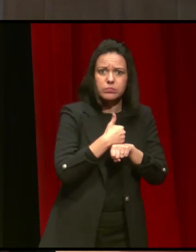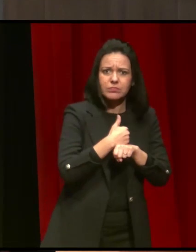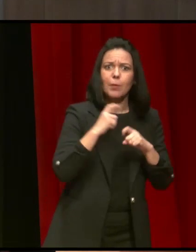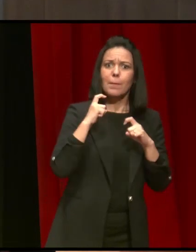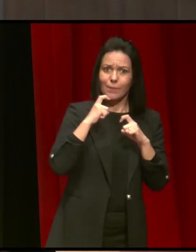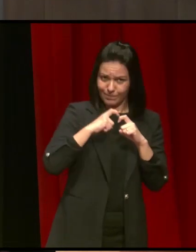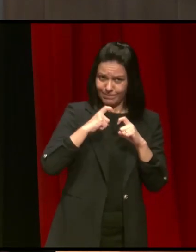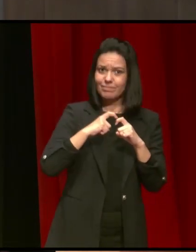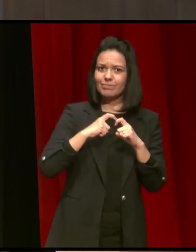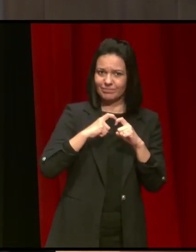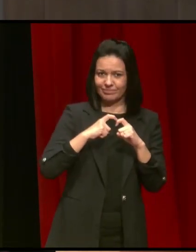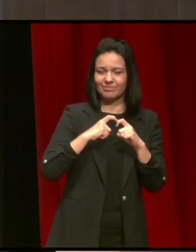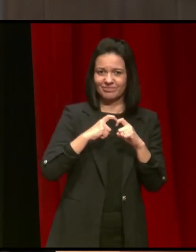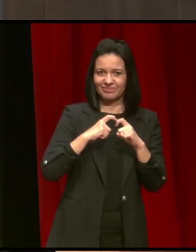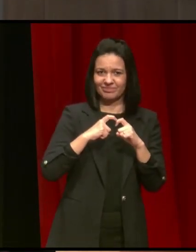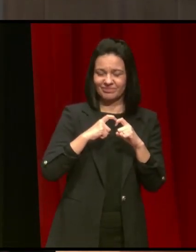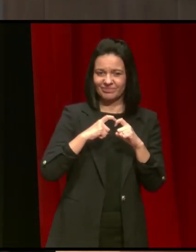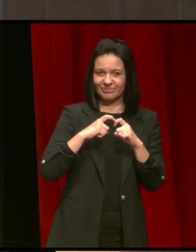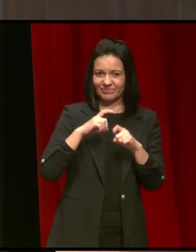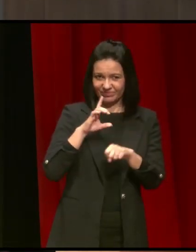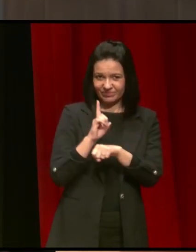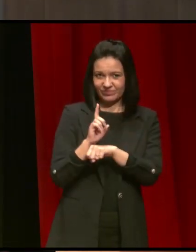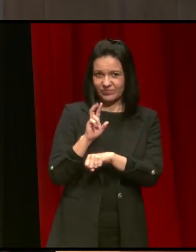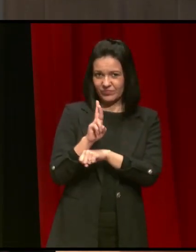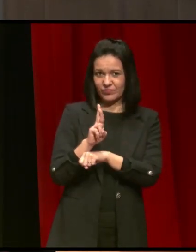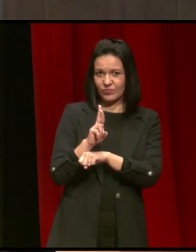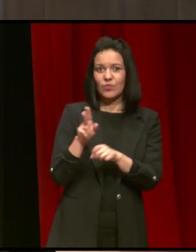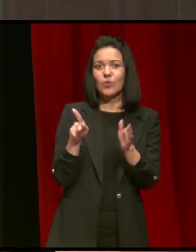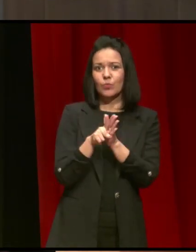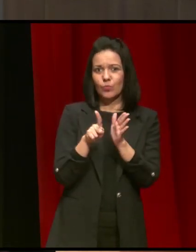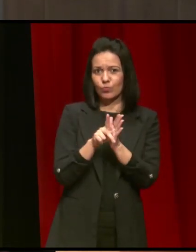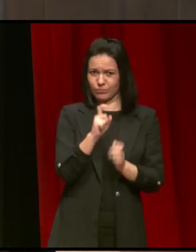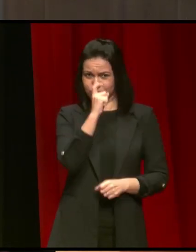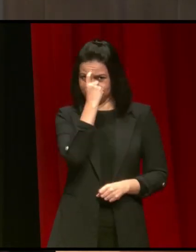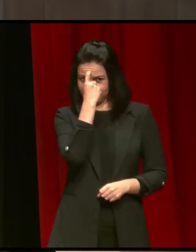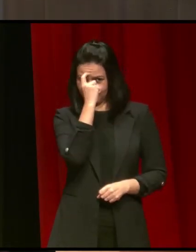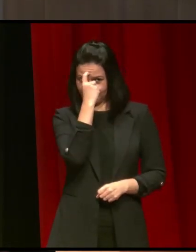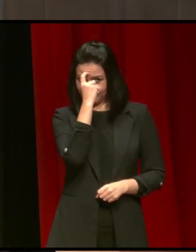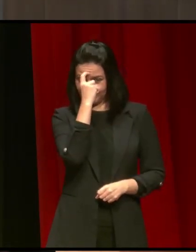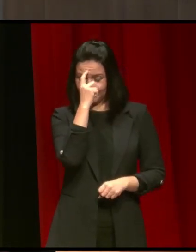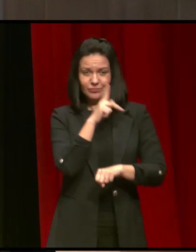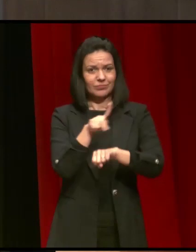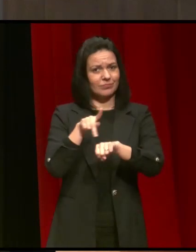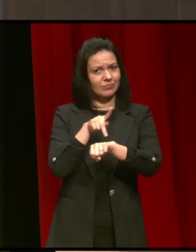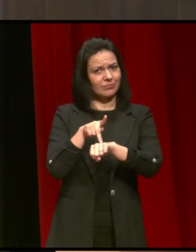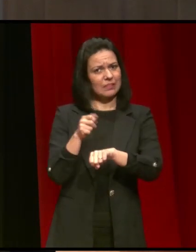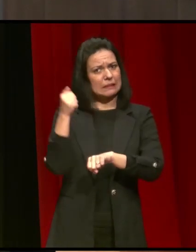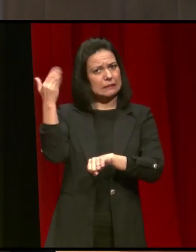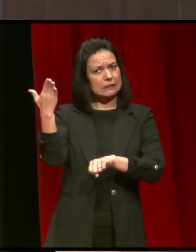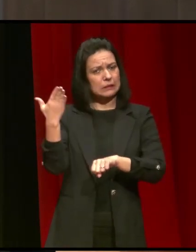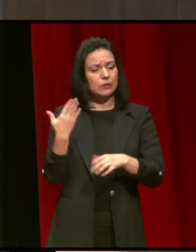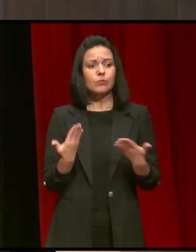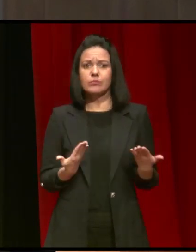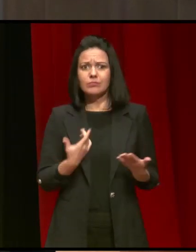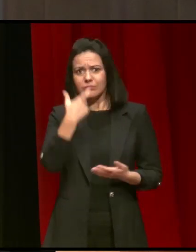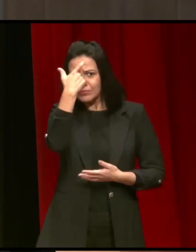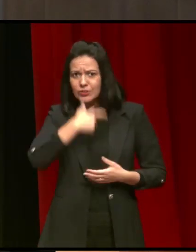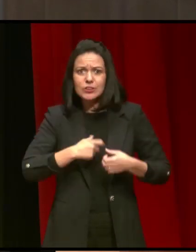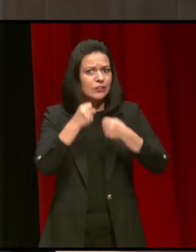né? Dr. Naresh, é um pastor da Índia, e ele disse, olha, como é que eu vou explicar isso? Só